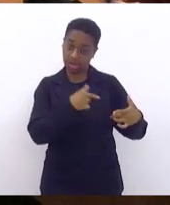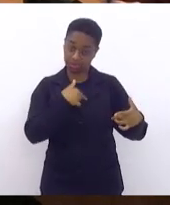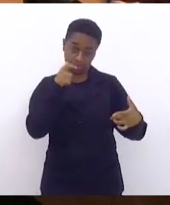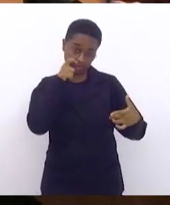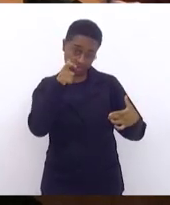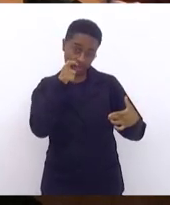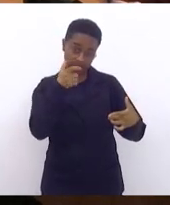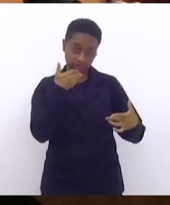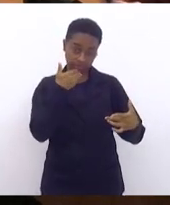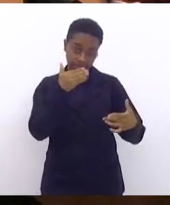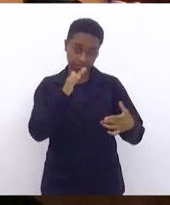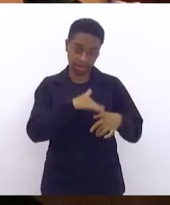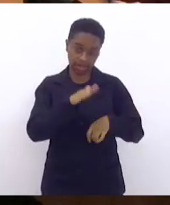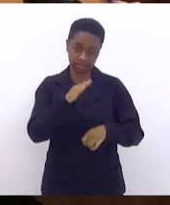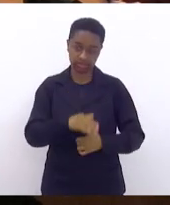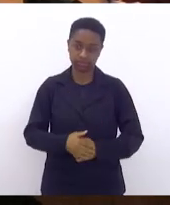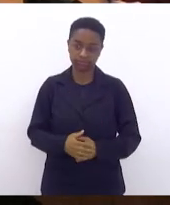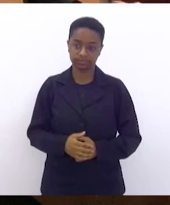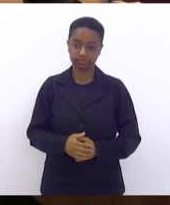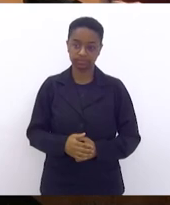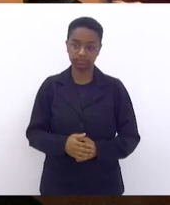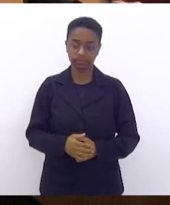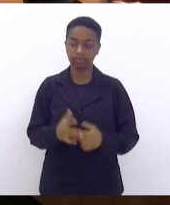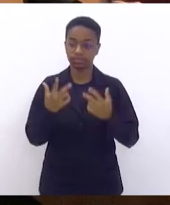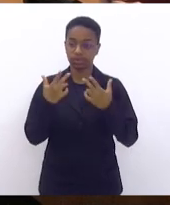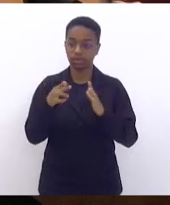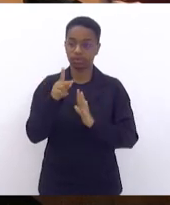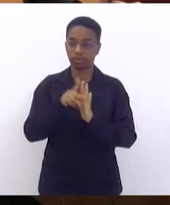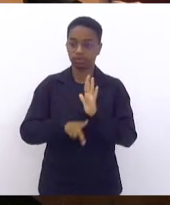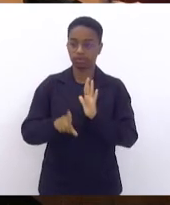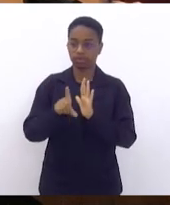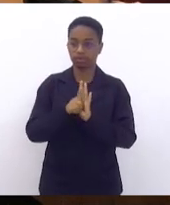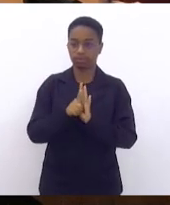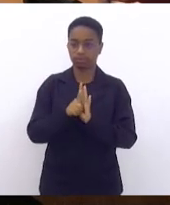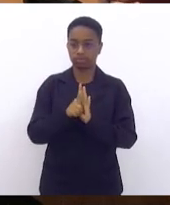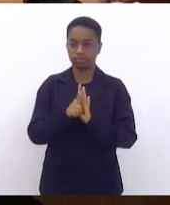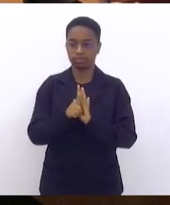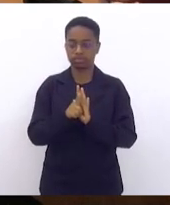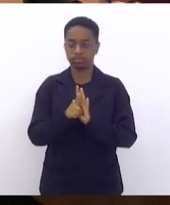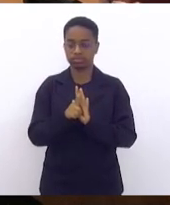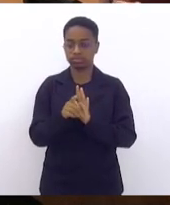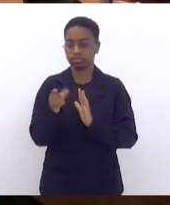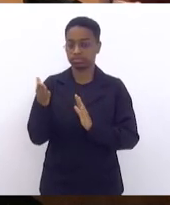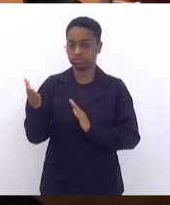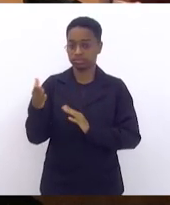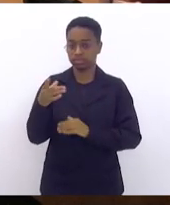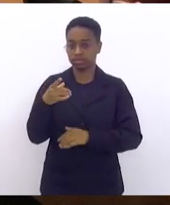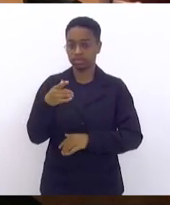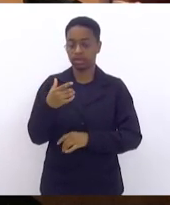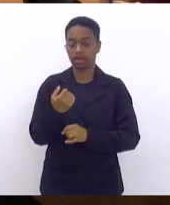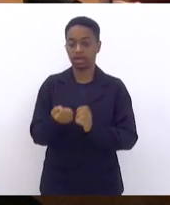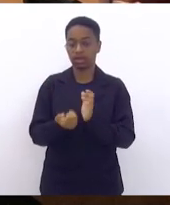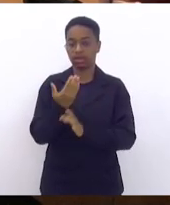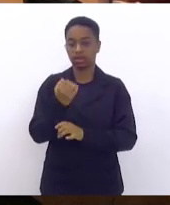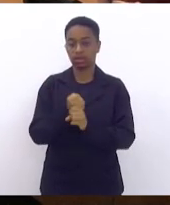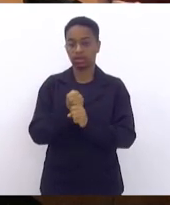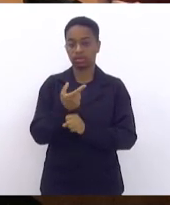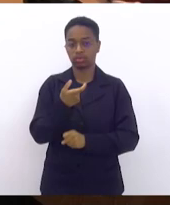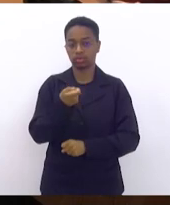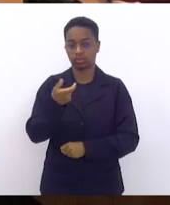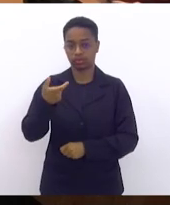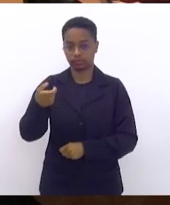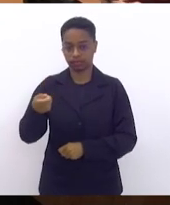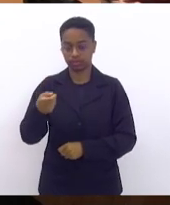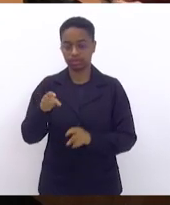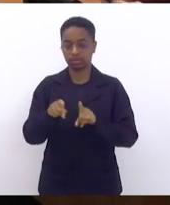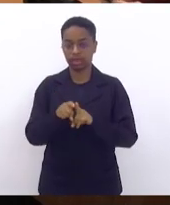interessa mais, como esse projeto, deputado Amorim, é de 2020, e o Rio